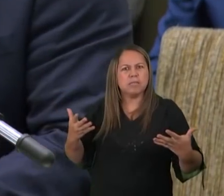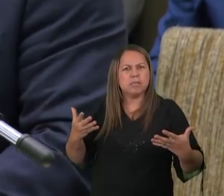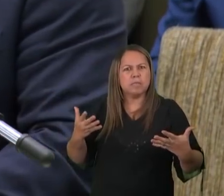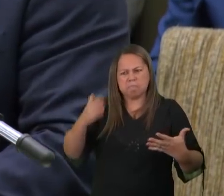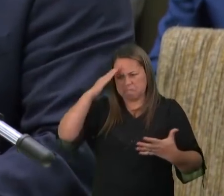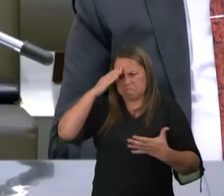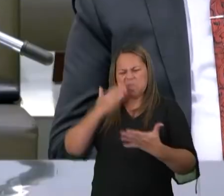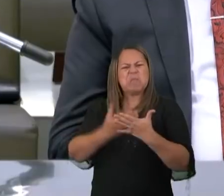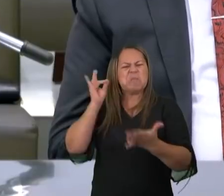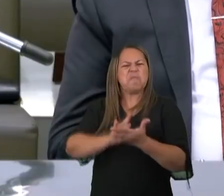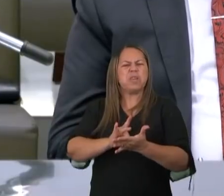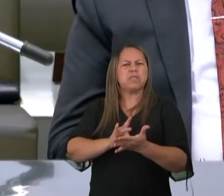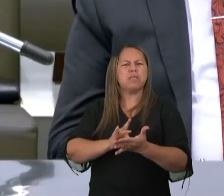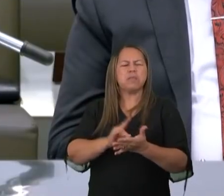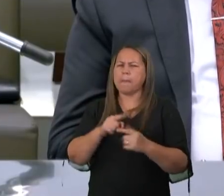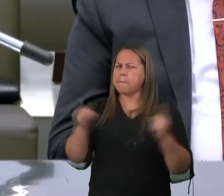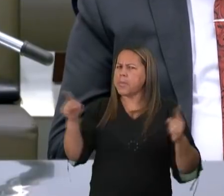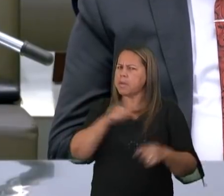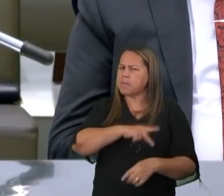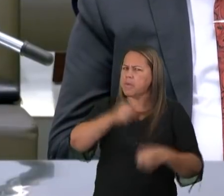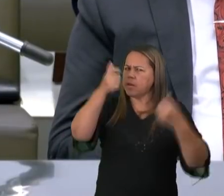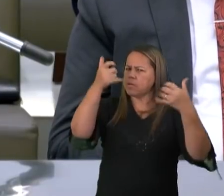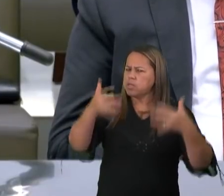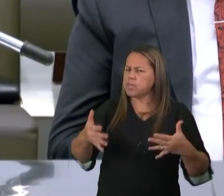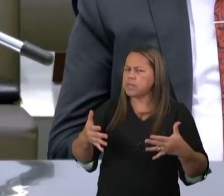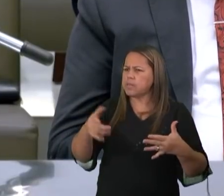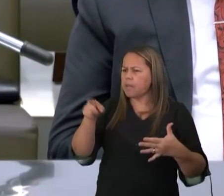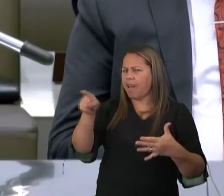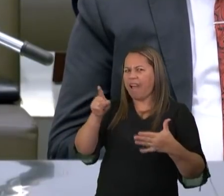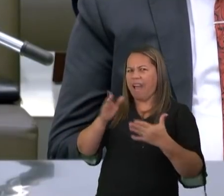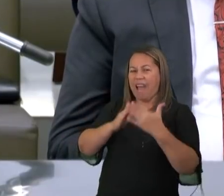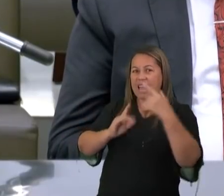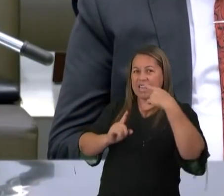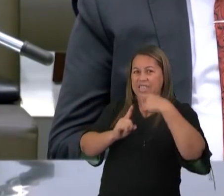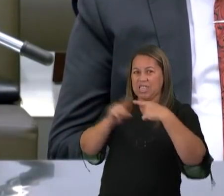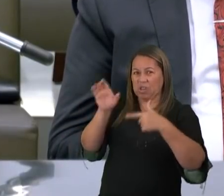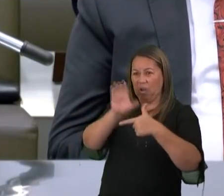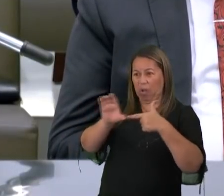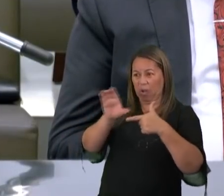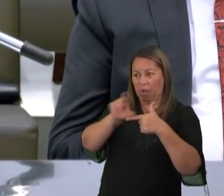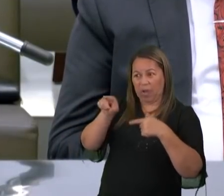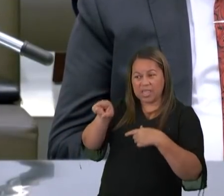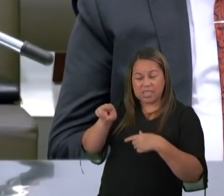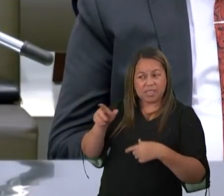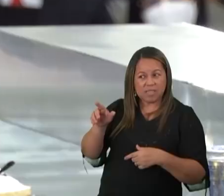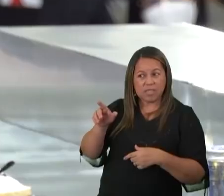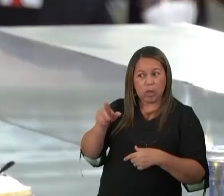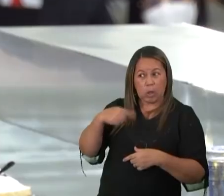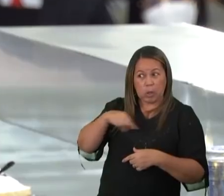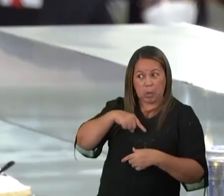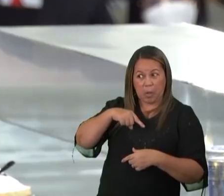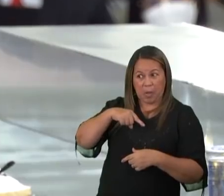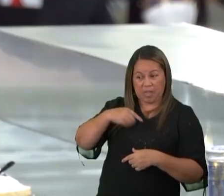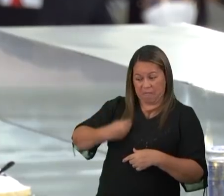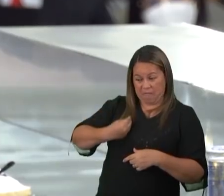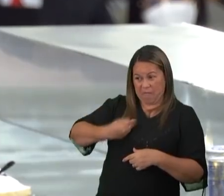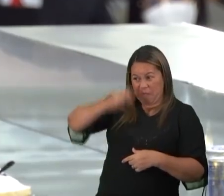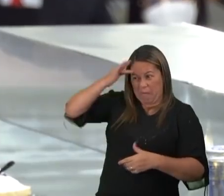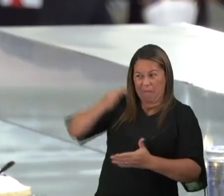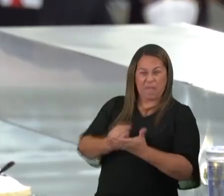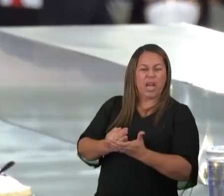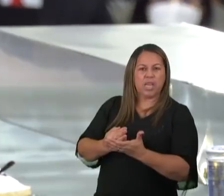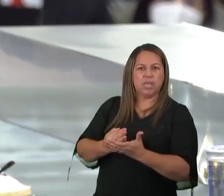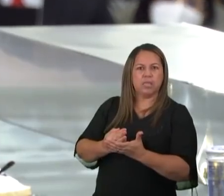crer. Aí Paulo disse: não se esqueça, igreja em Coríntios, nós vivemos por fé e não por